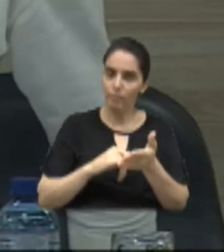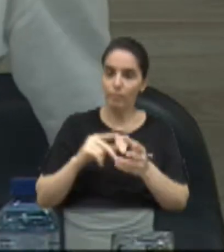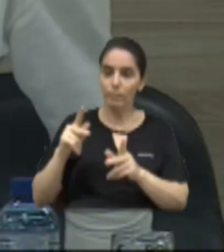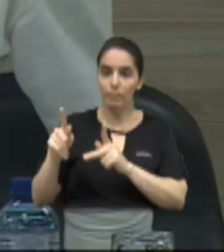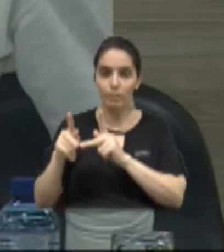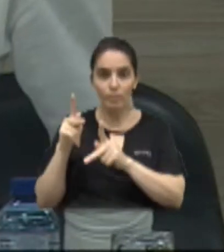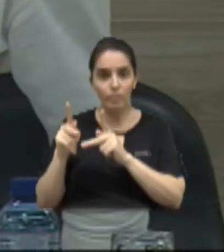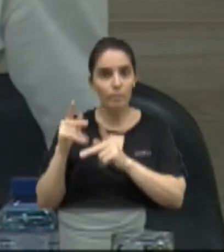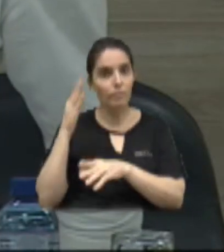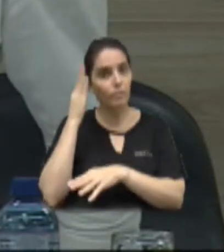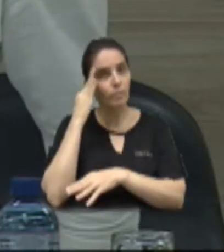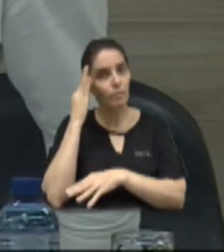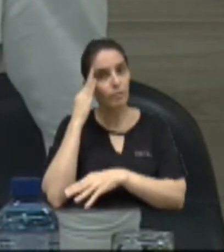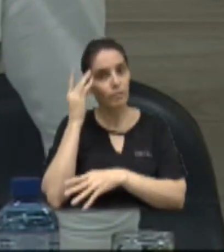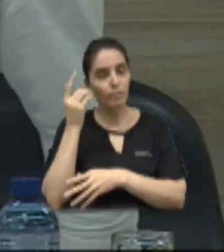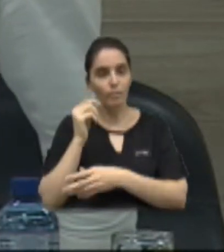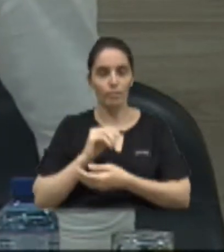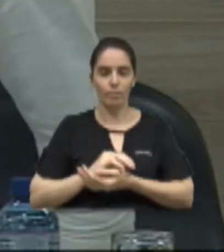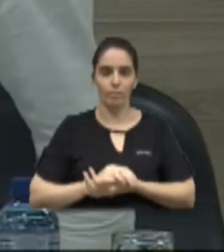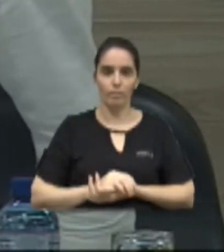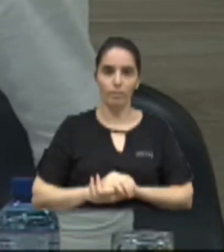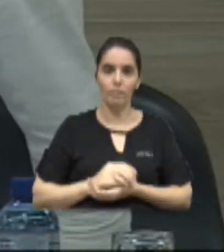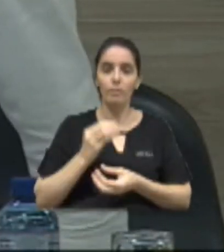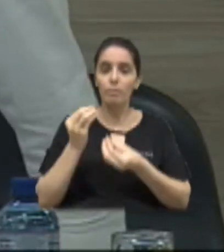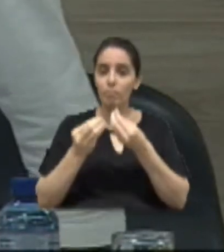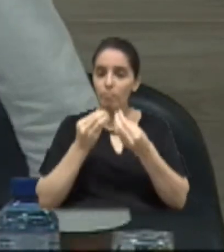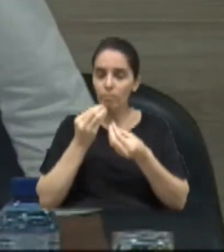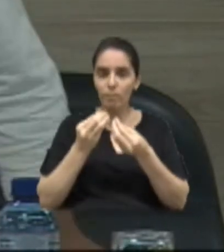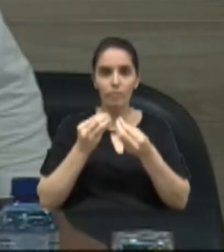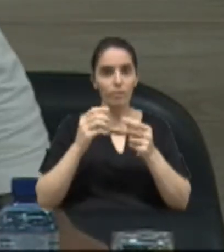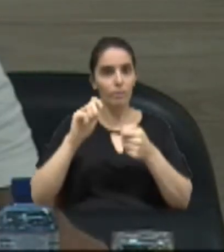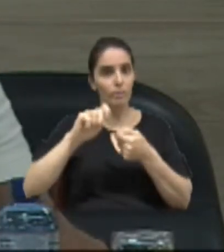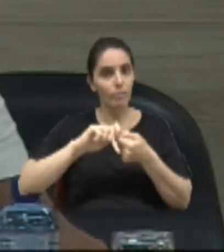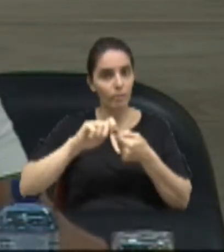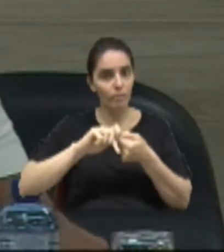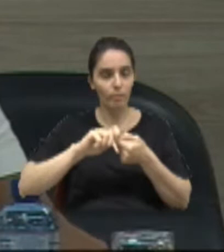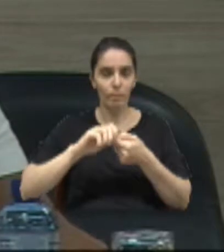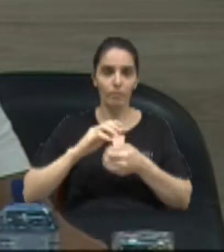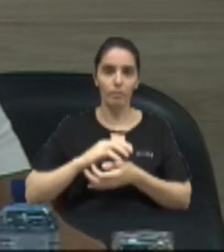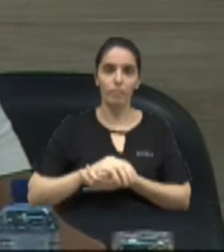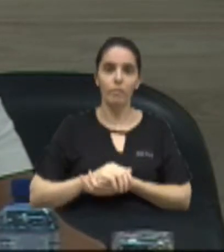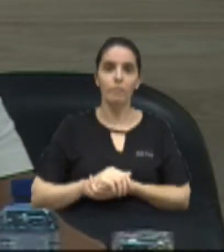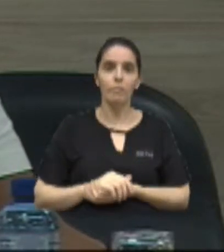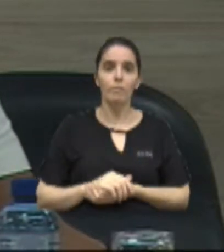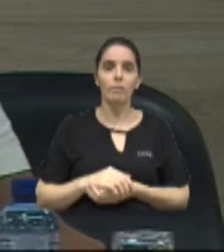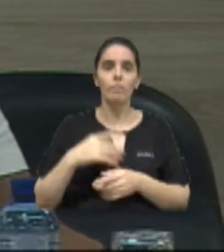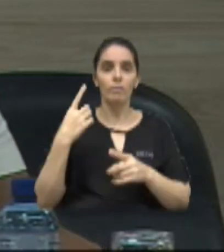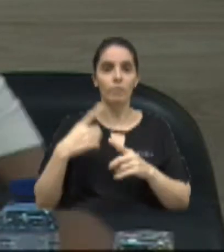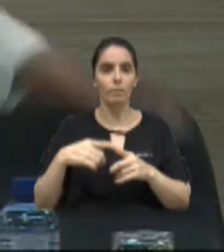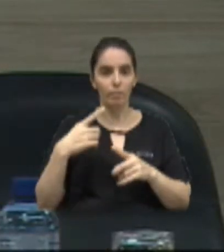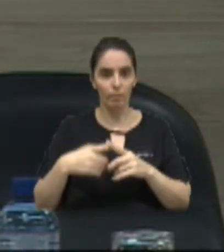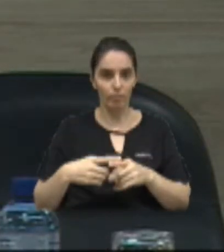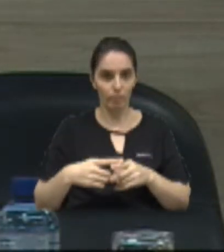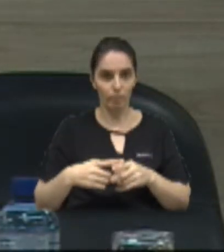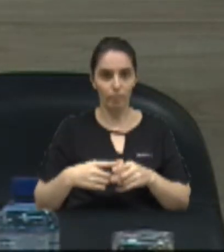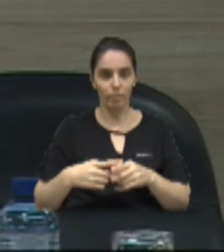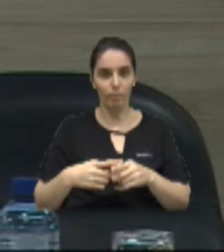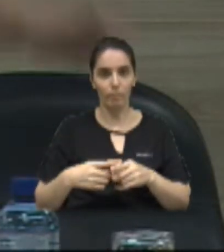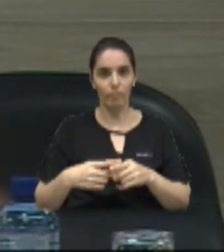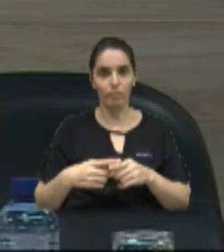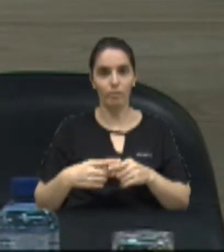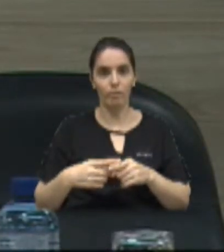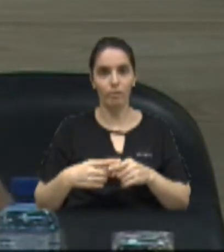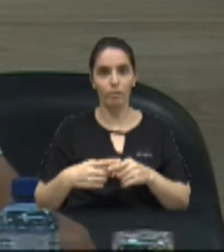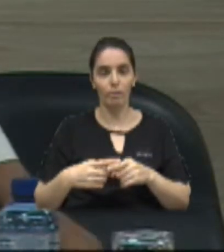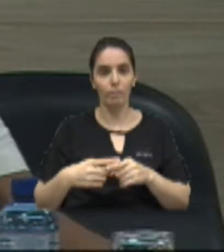e demonstrar como é feita essa verificação, porque sabemos que inúmeros são os nós,